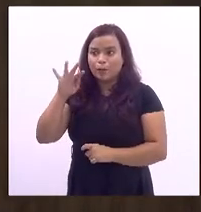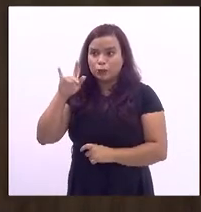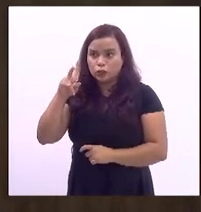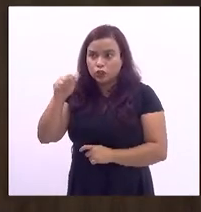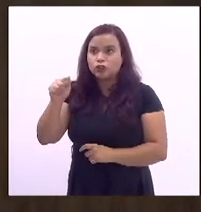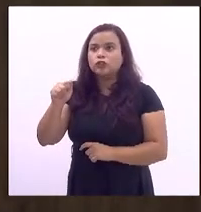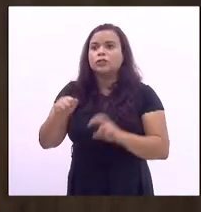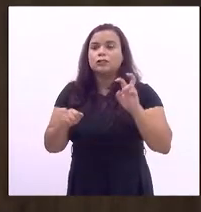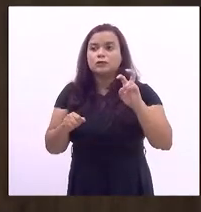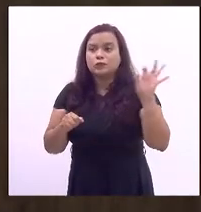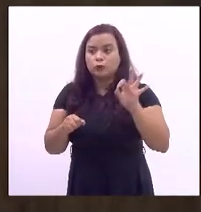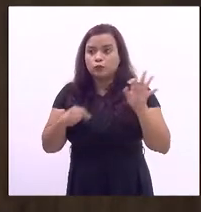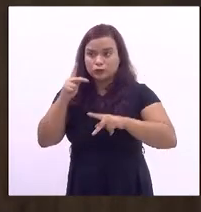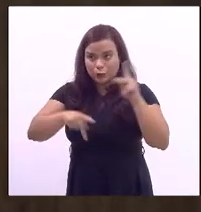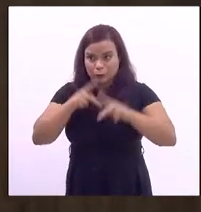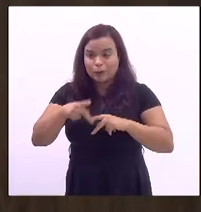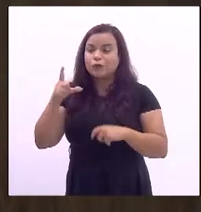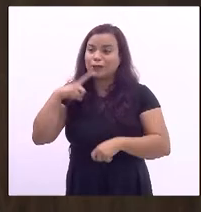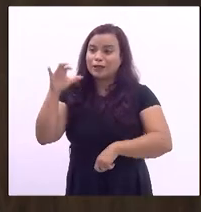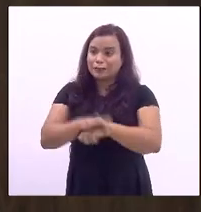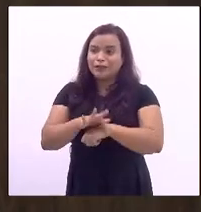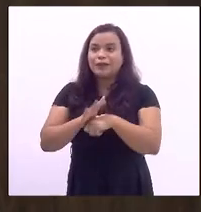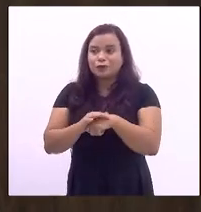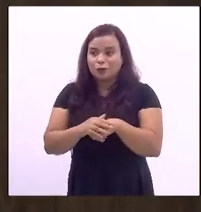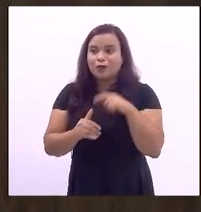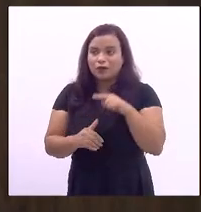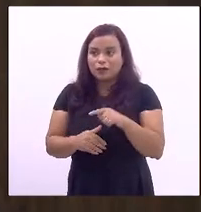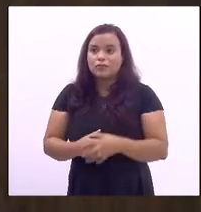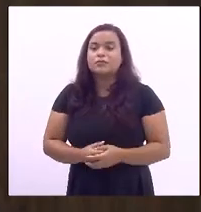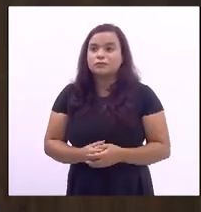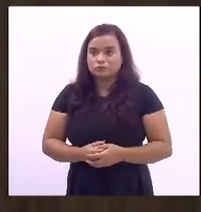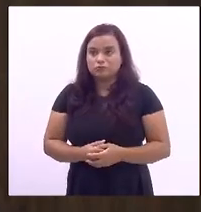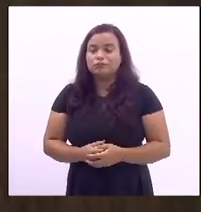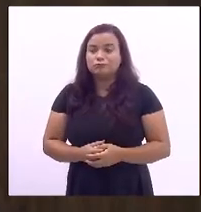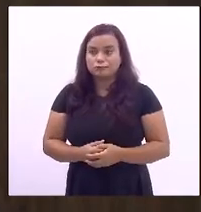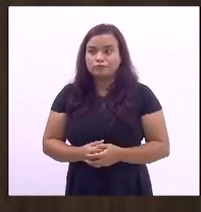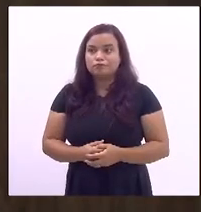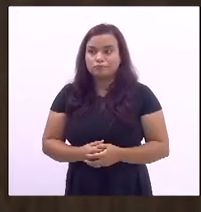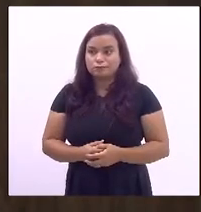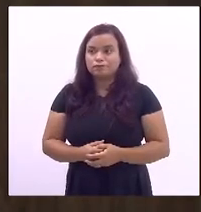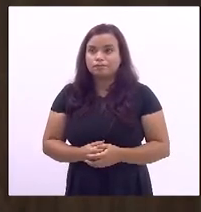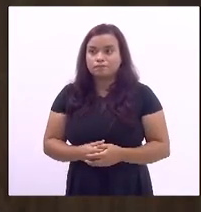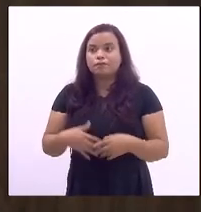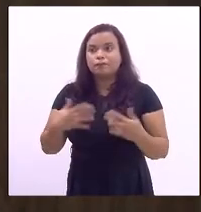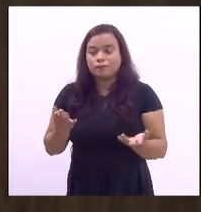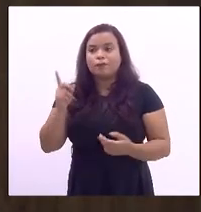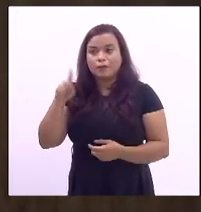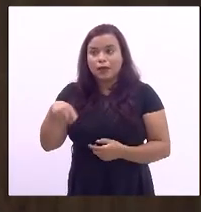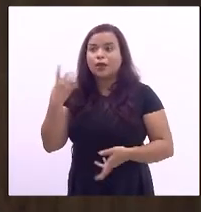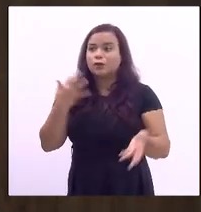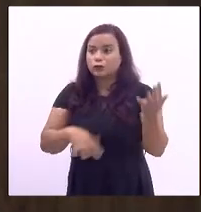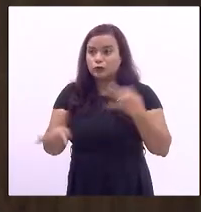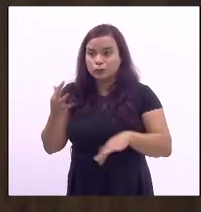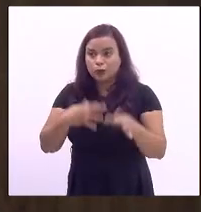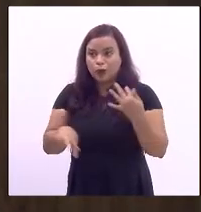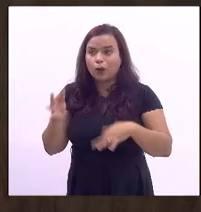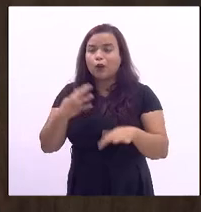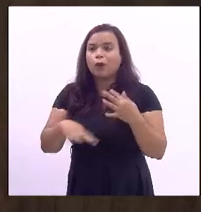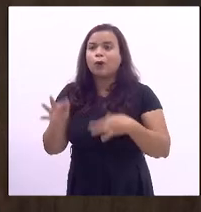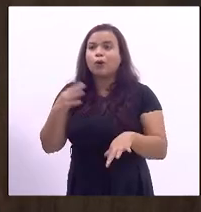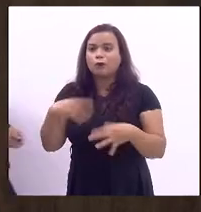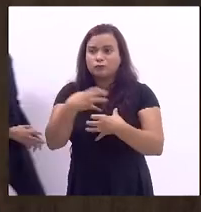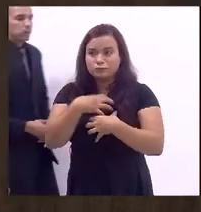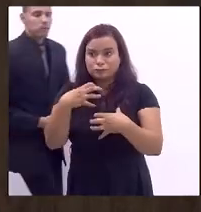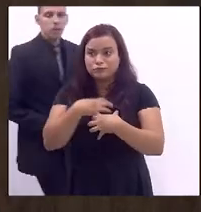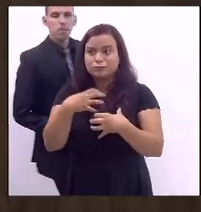15 por cento da população é acometida por essa essa enfermidade é uma enfermidade que traz